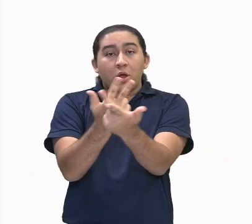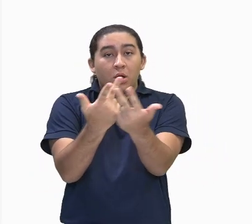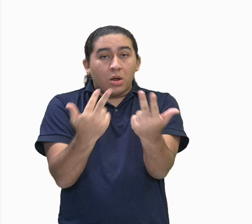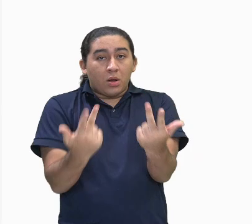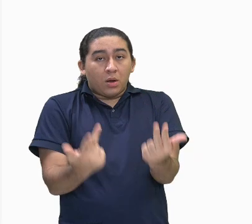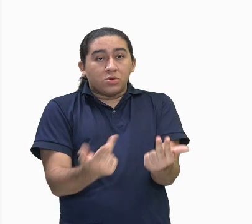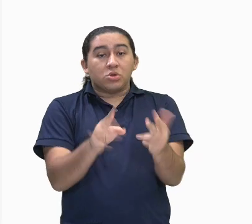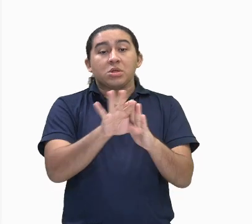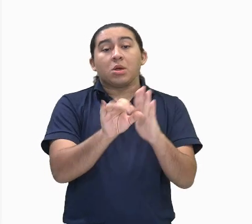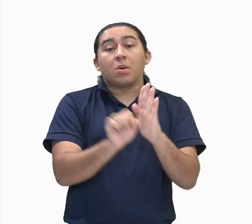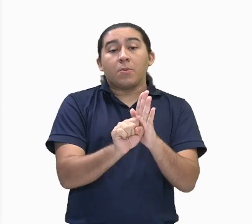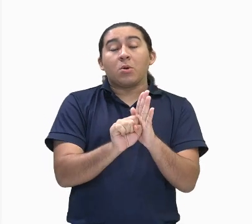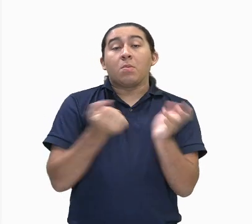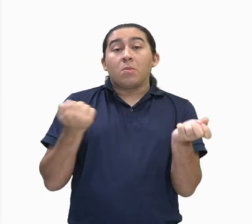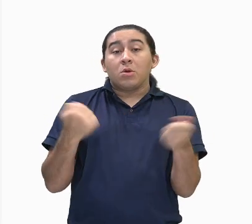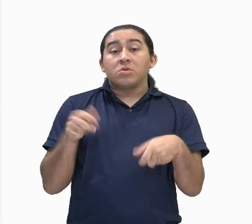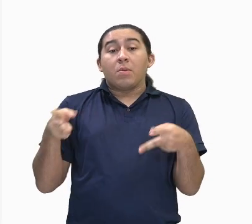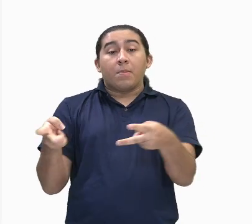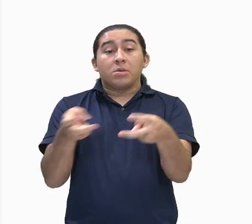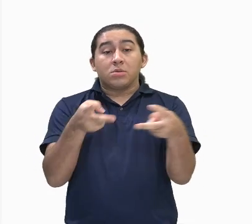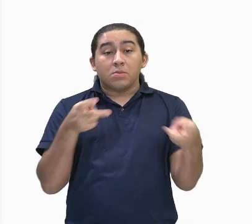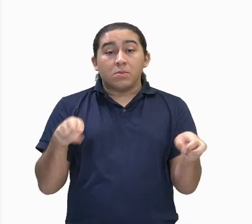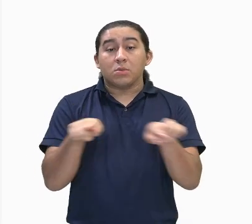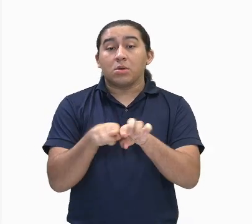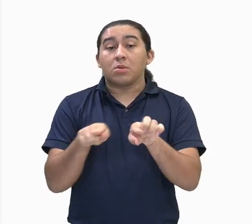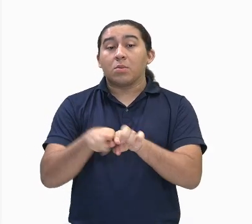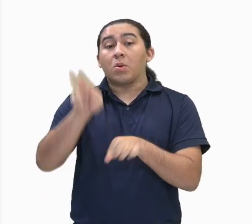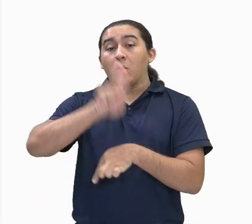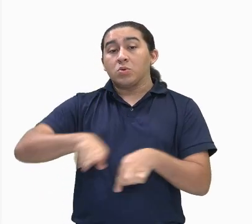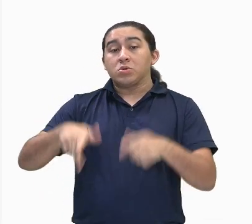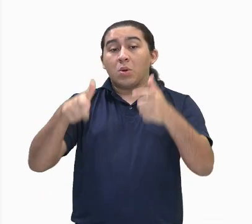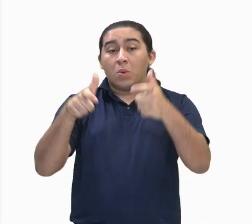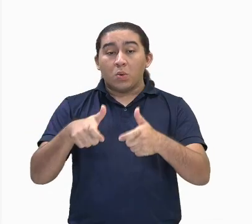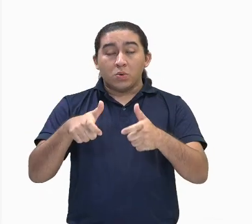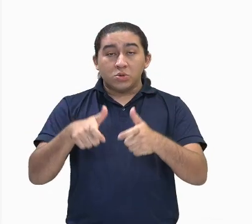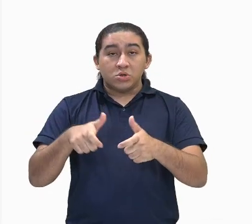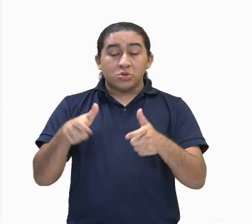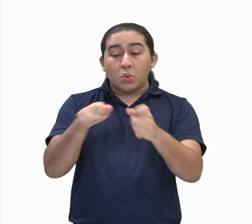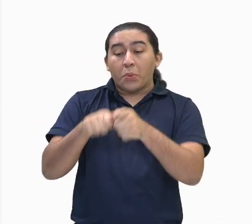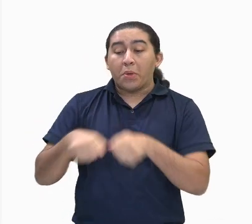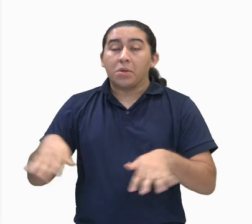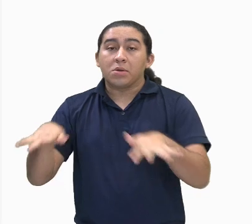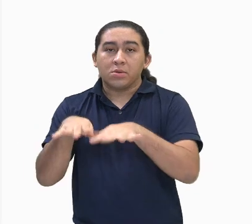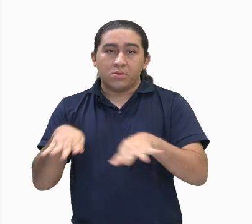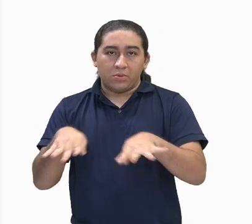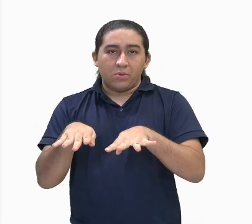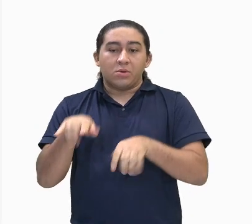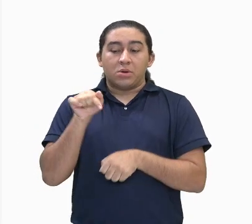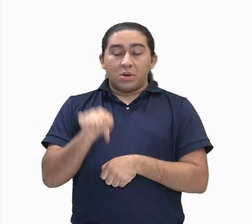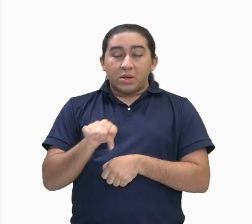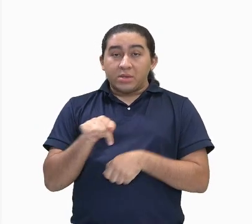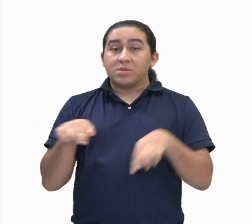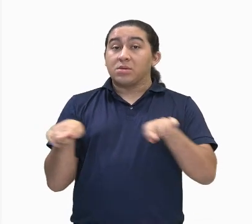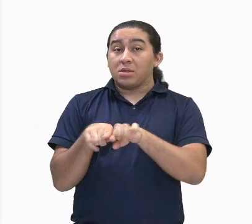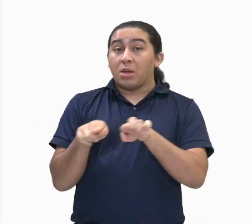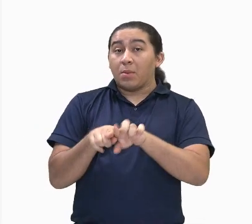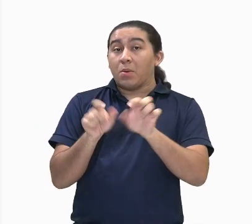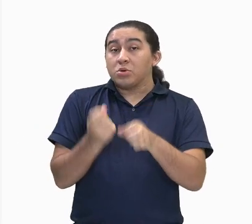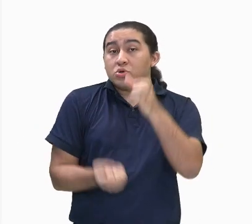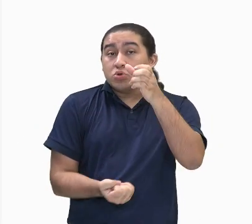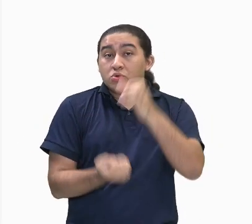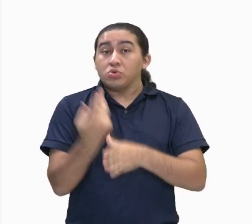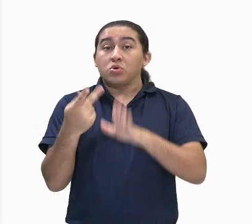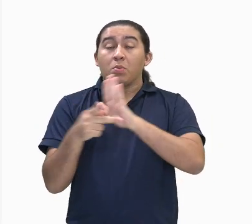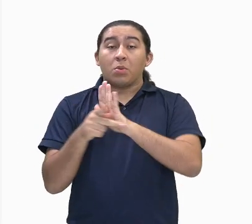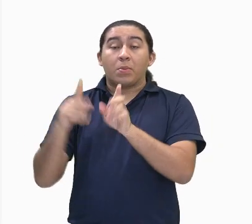ricamente percebidos e usados nos ritos, que, por sua vez, são formados a partir